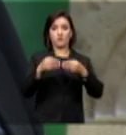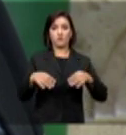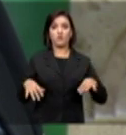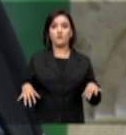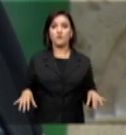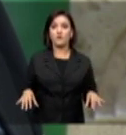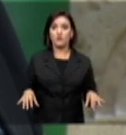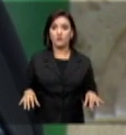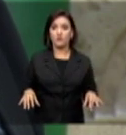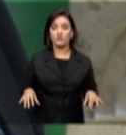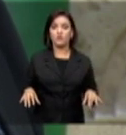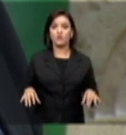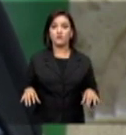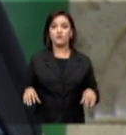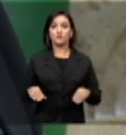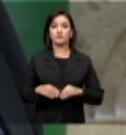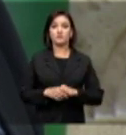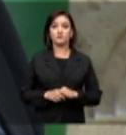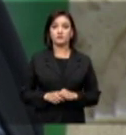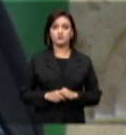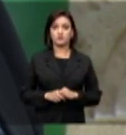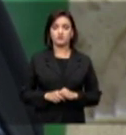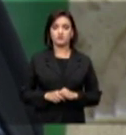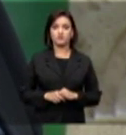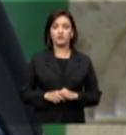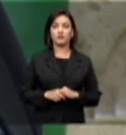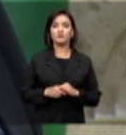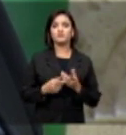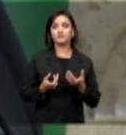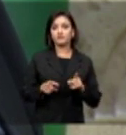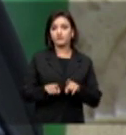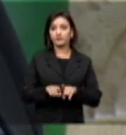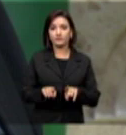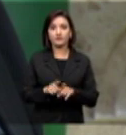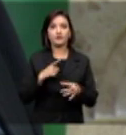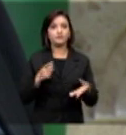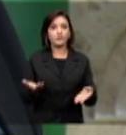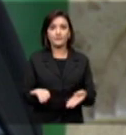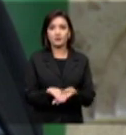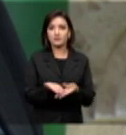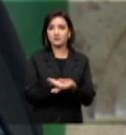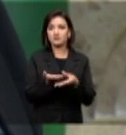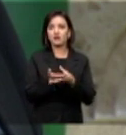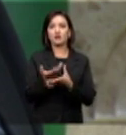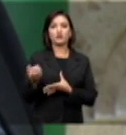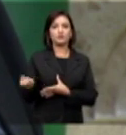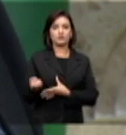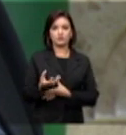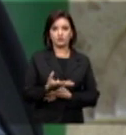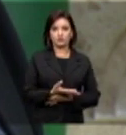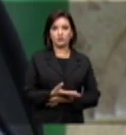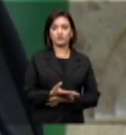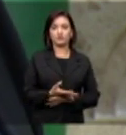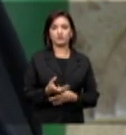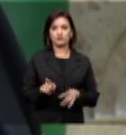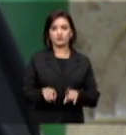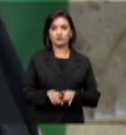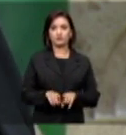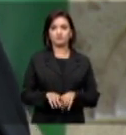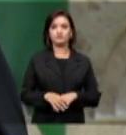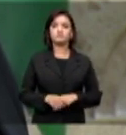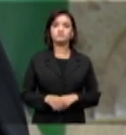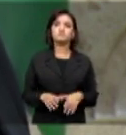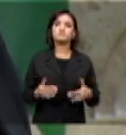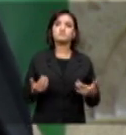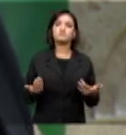depois venha a mover ações de improbidade e mesmo ações penais ou indenizatórias. Este